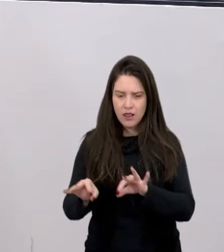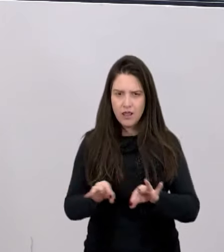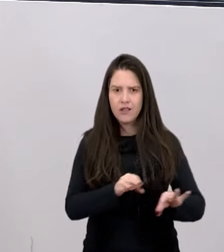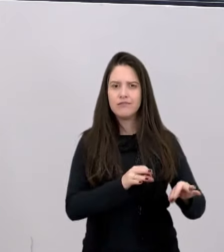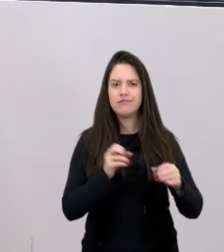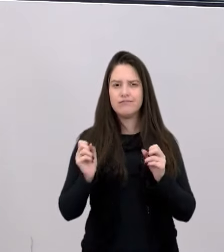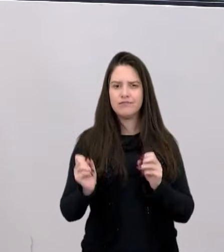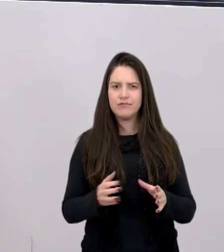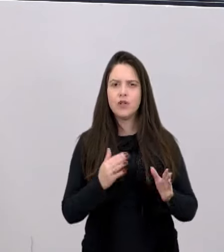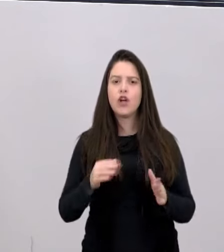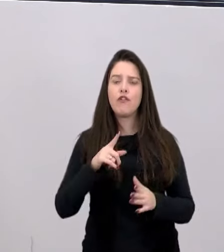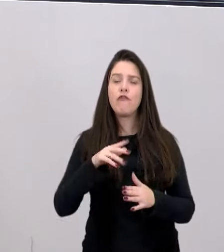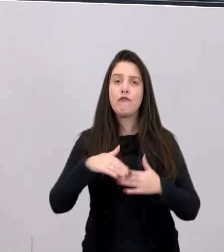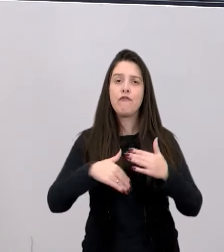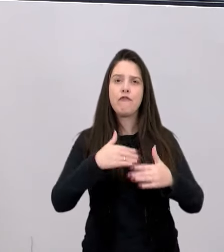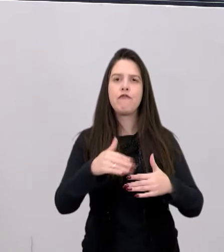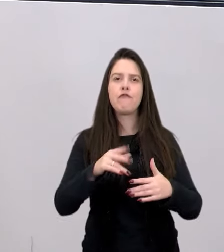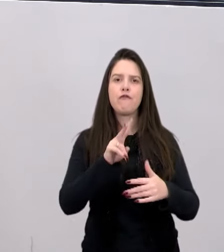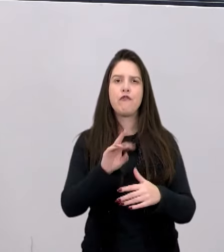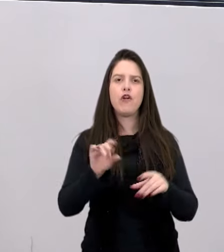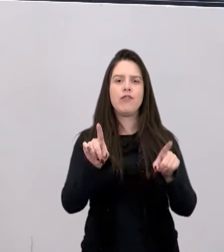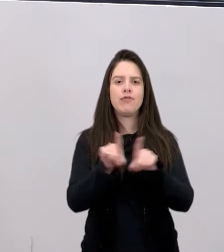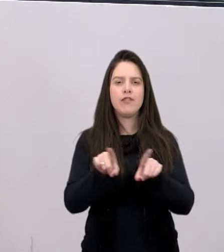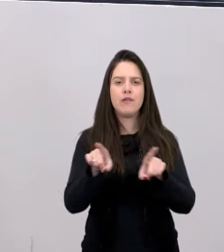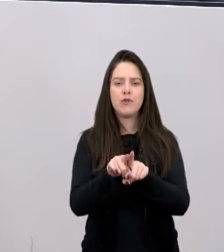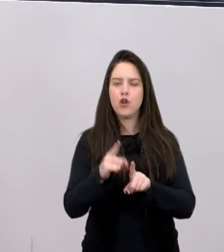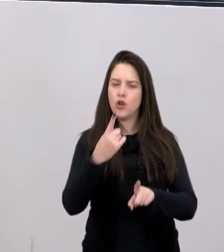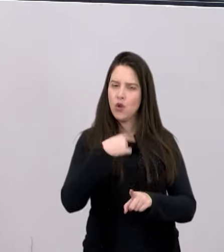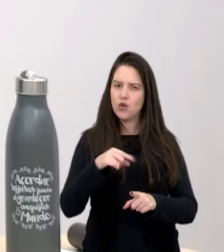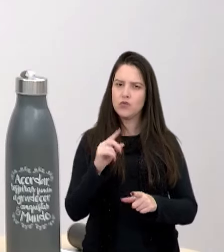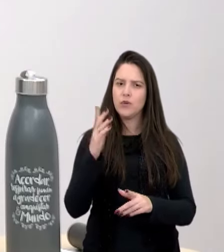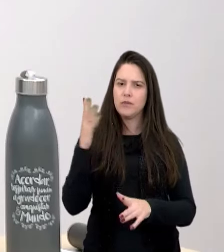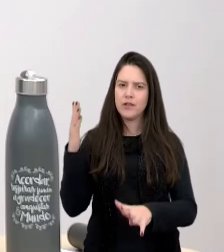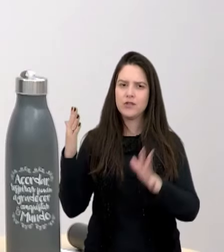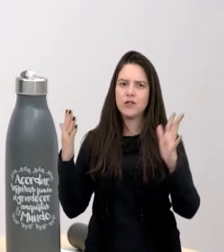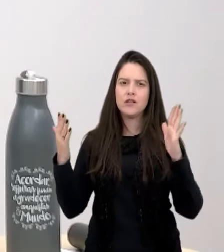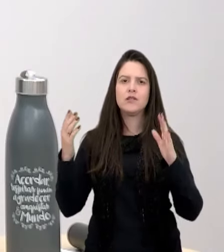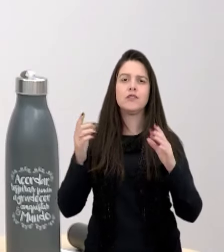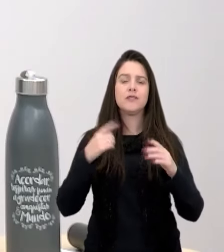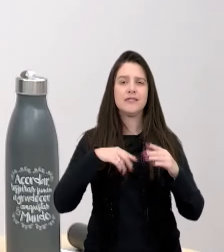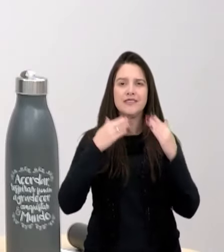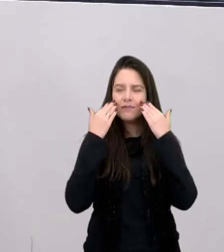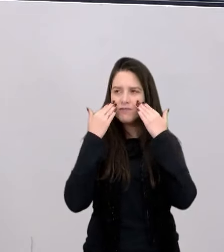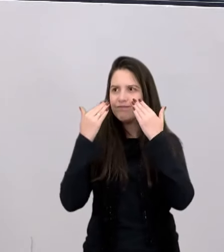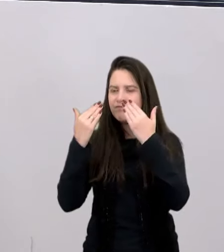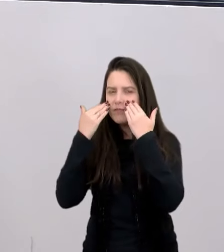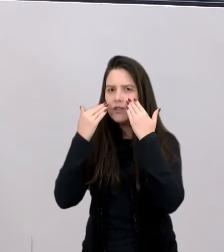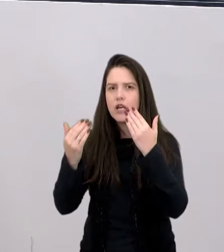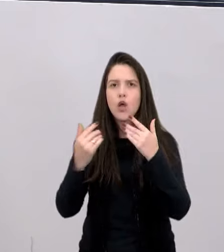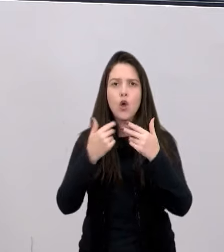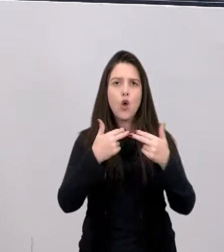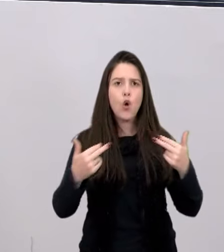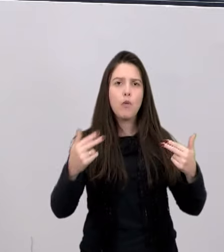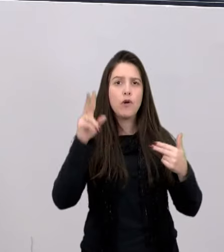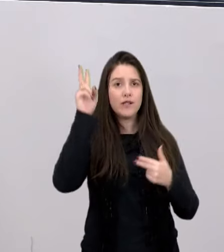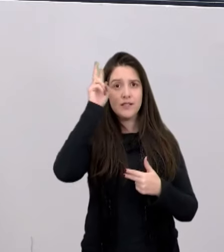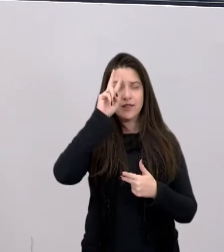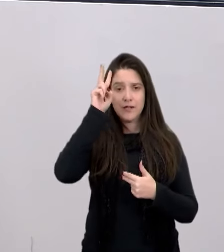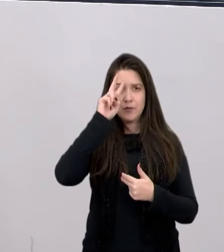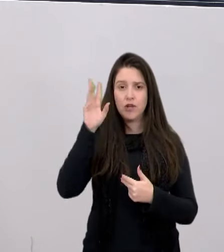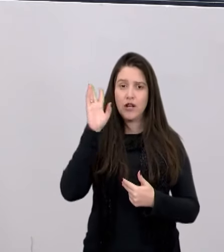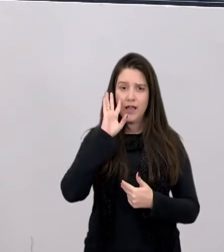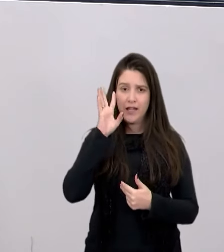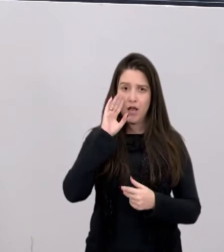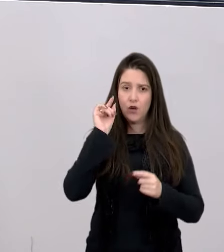sobrepeso foi algo, então, também que no nosso vídeo, né, foi bem destacado. E aí, uma coisa legal, né, e